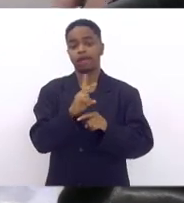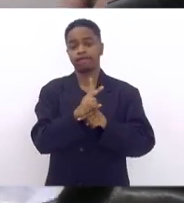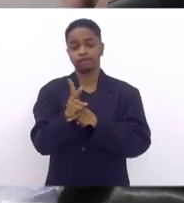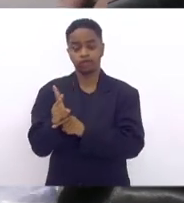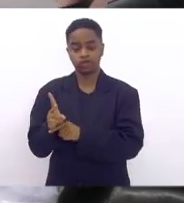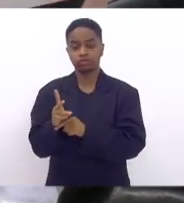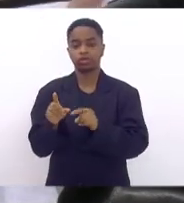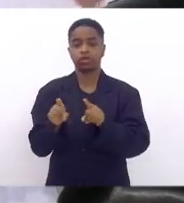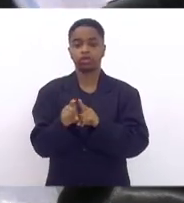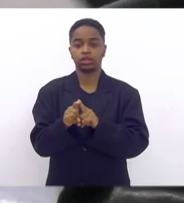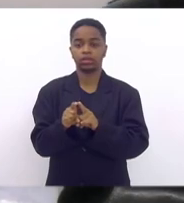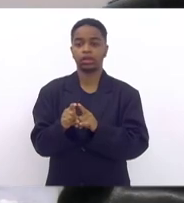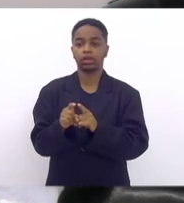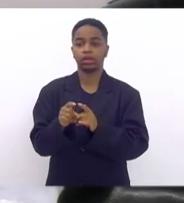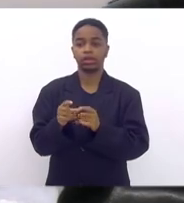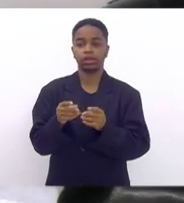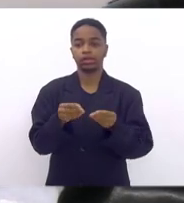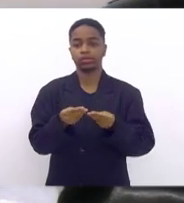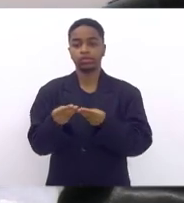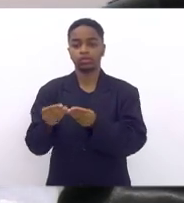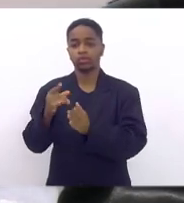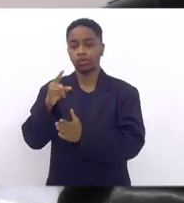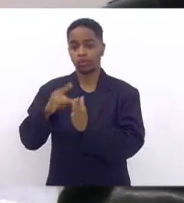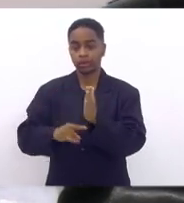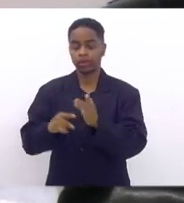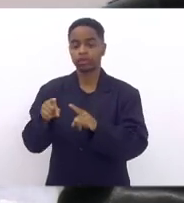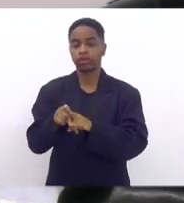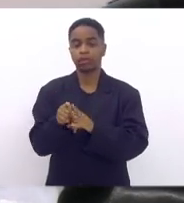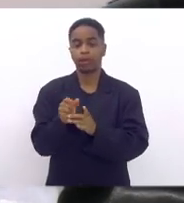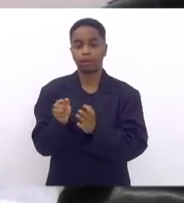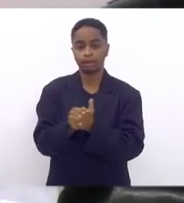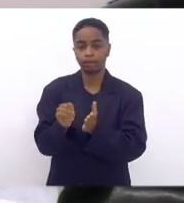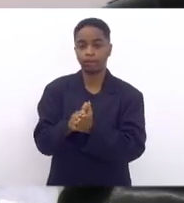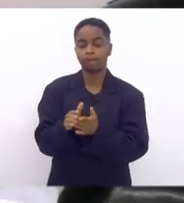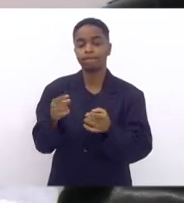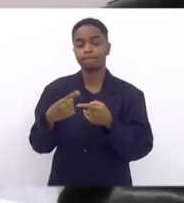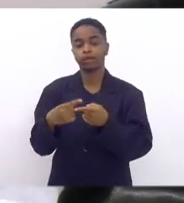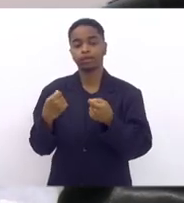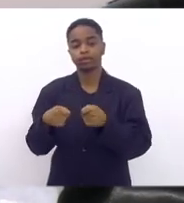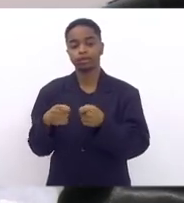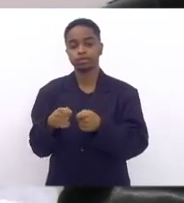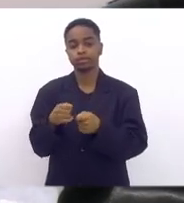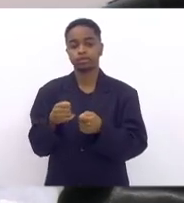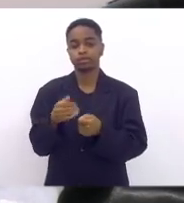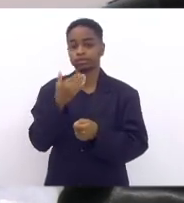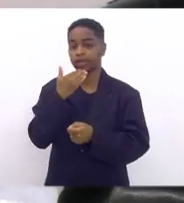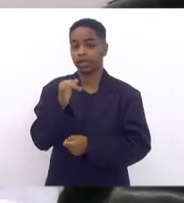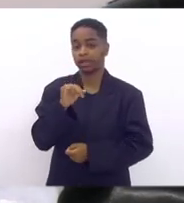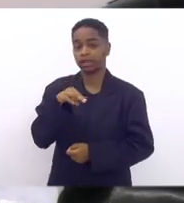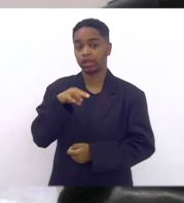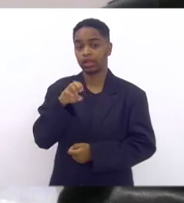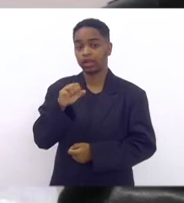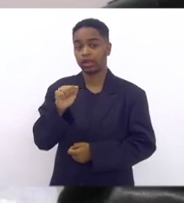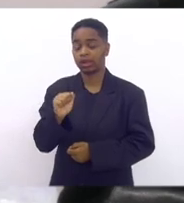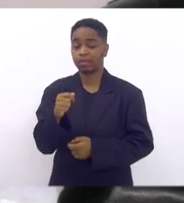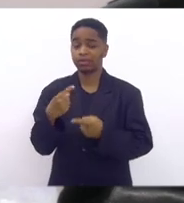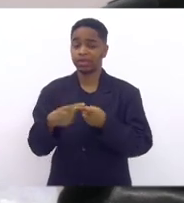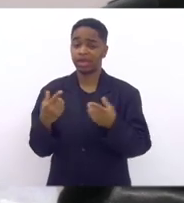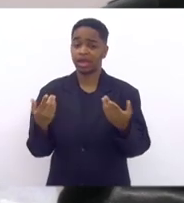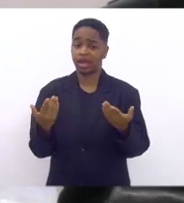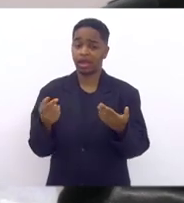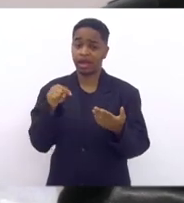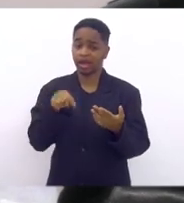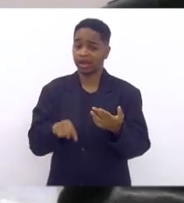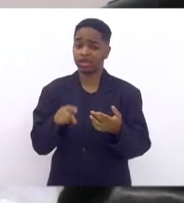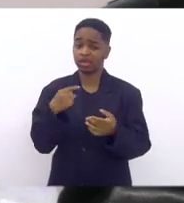notificações as multas que é pra gente poder de alguma forma cobrar do órgão ambiental que no caso é inia porque isso aqui não vai ser um jogo